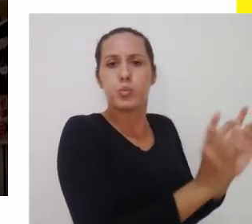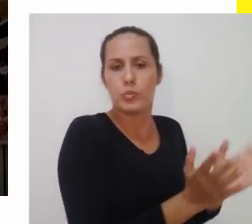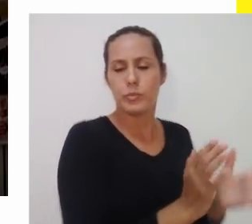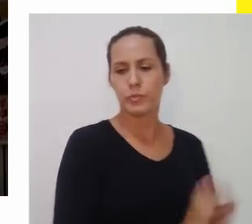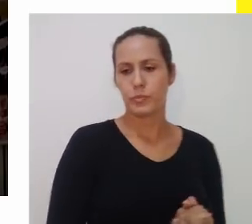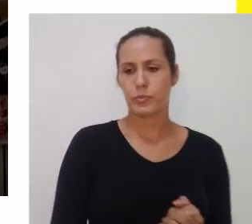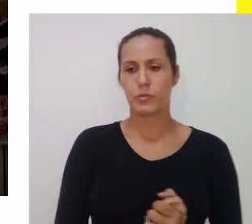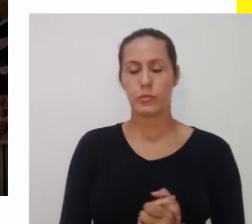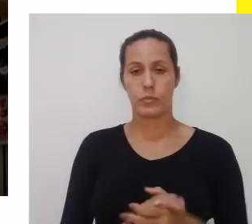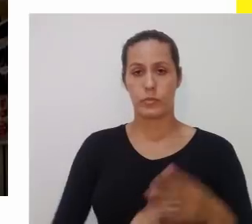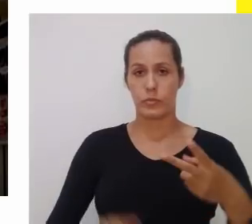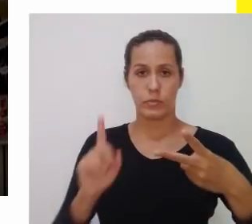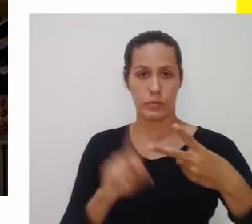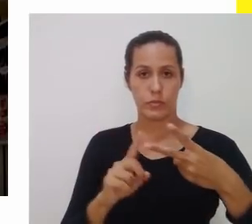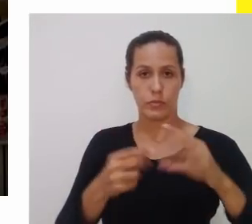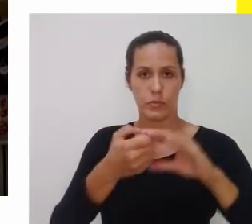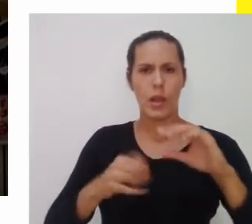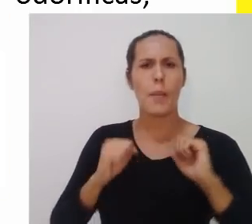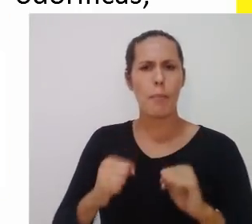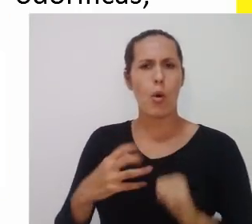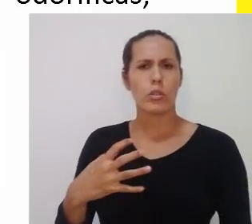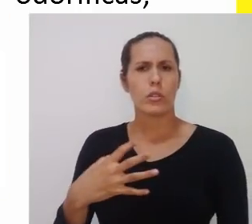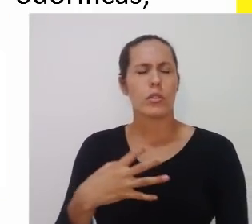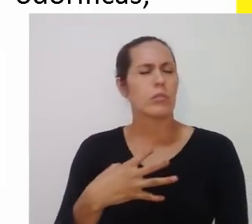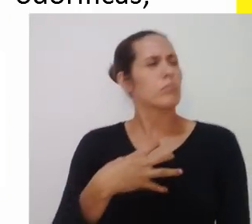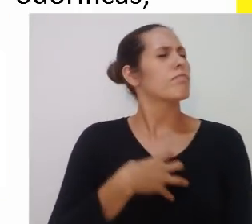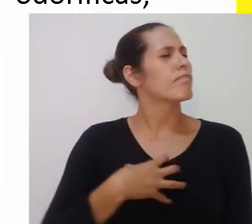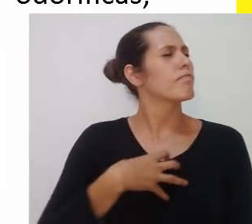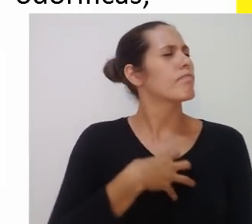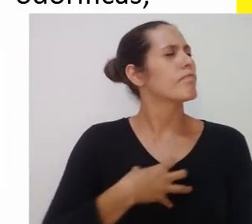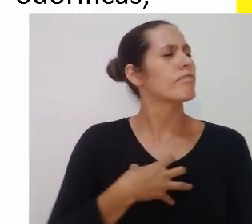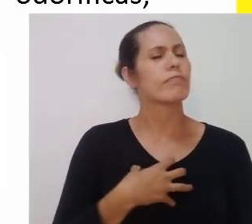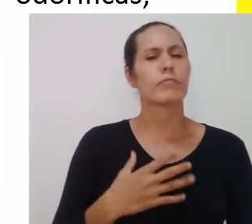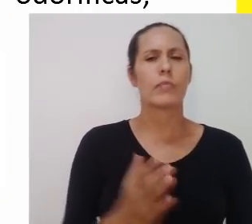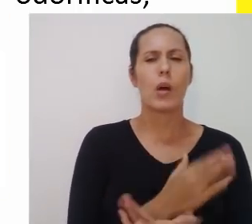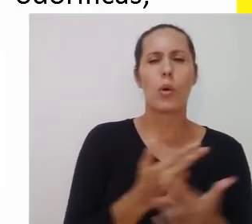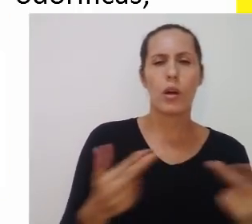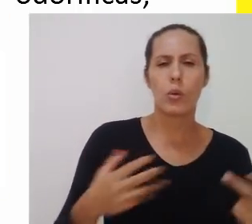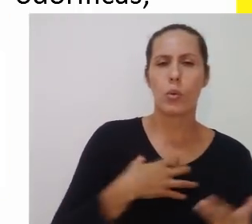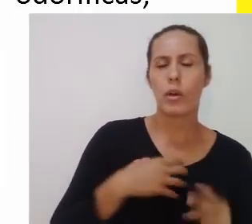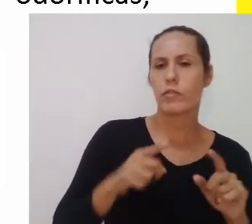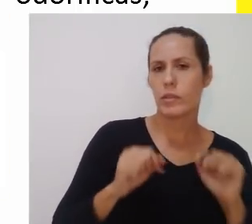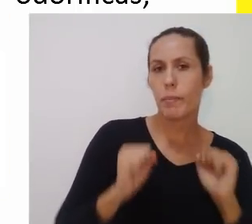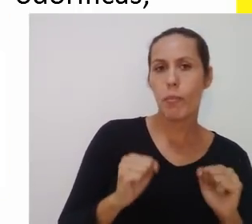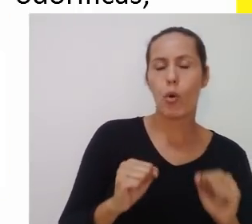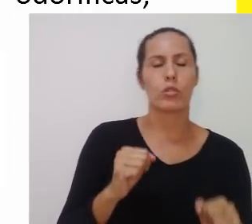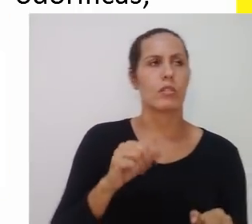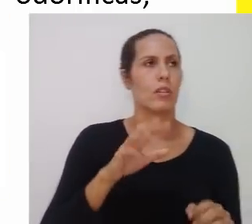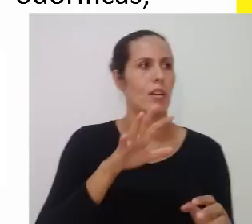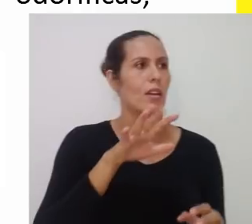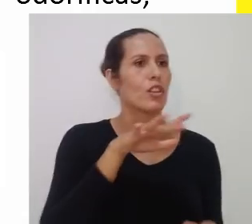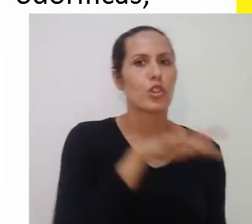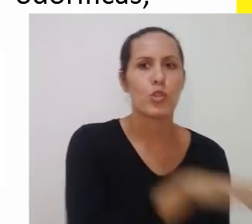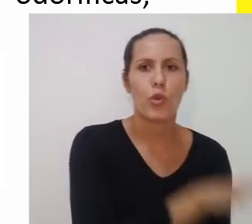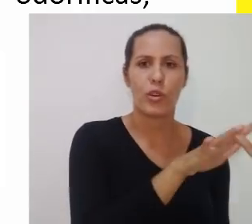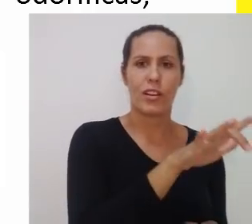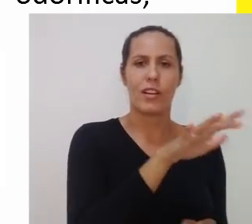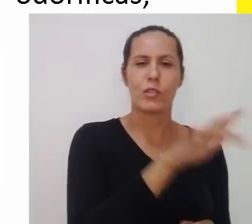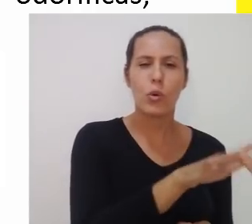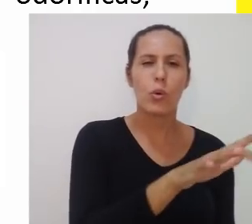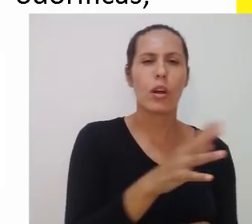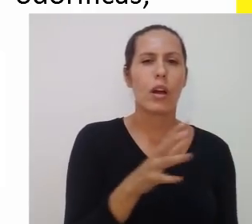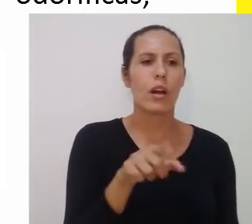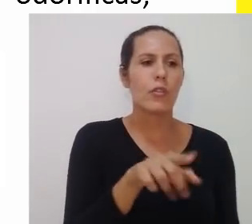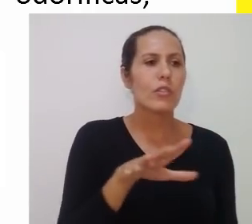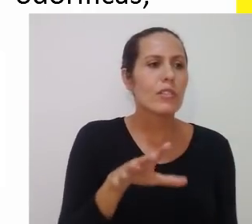vendo aí. Segunda característica, pode provocar sensações. Existem instalações de coisas para